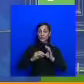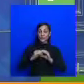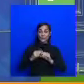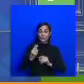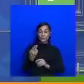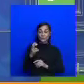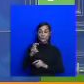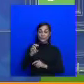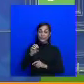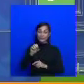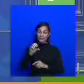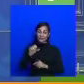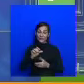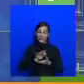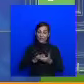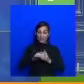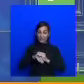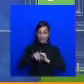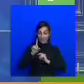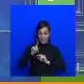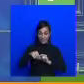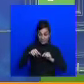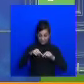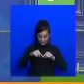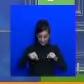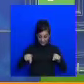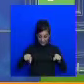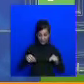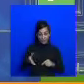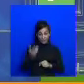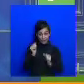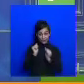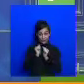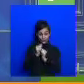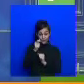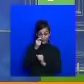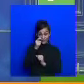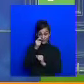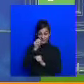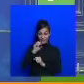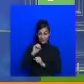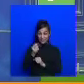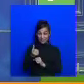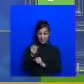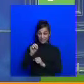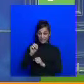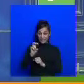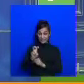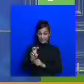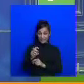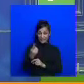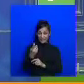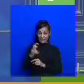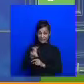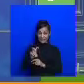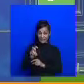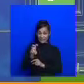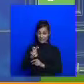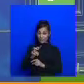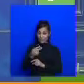concurso 2.509 da Lotomania foram, confira comigo, 06, 05,